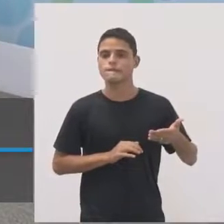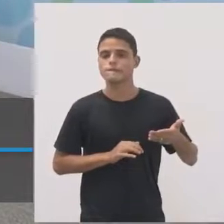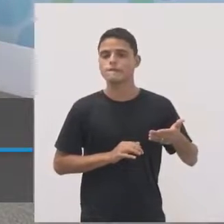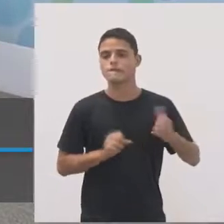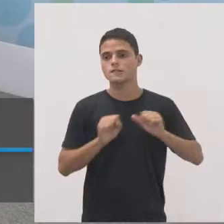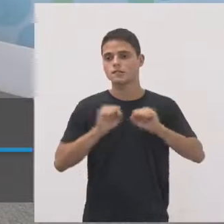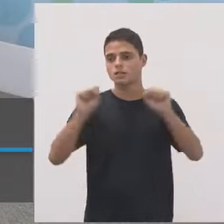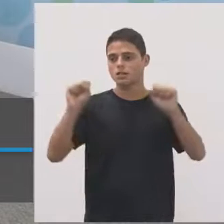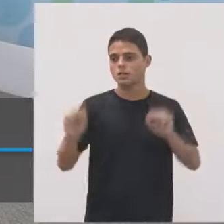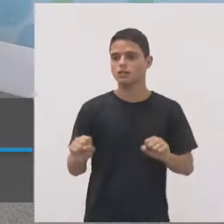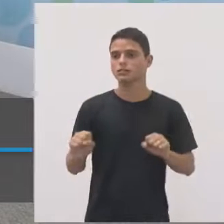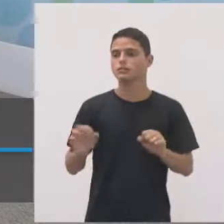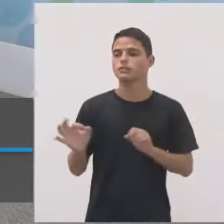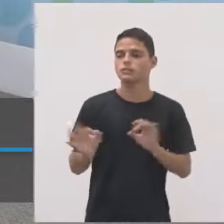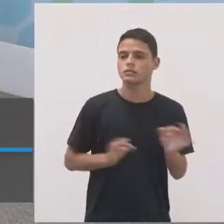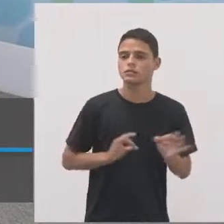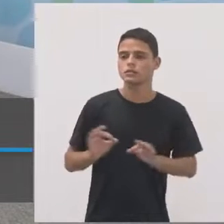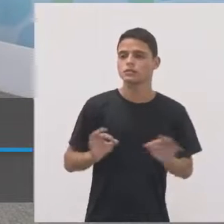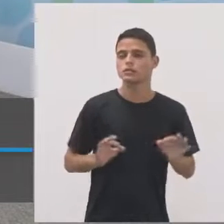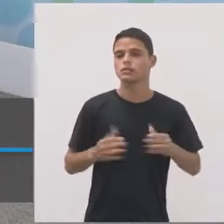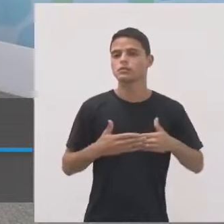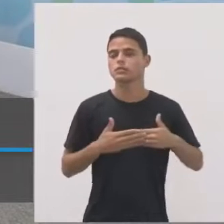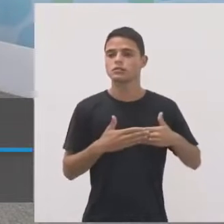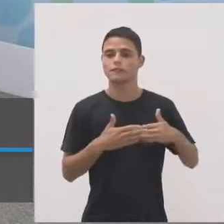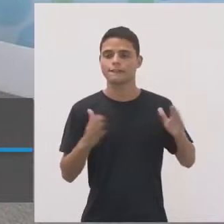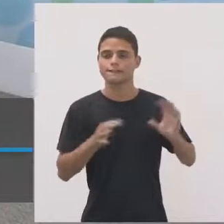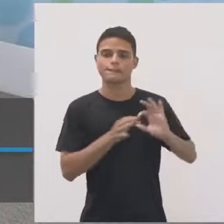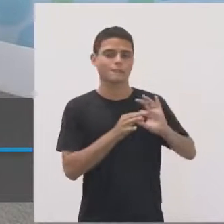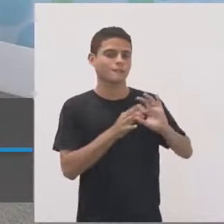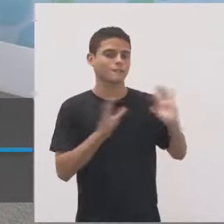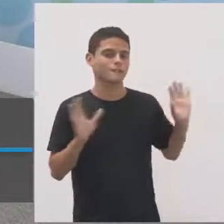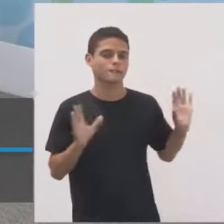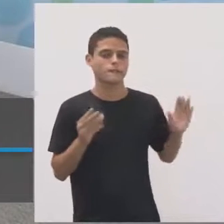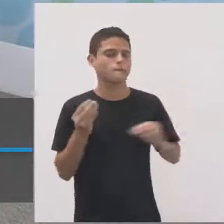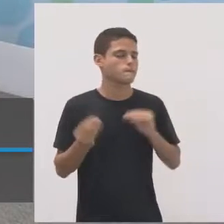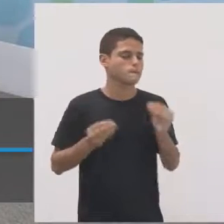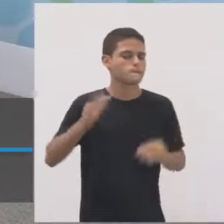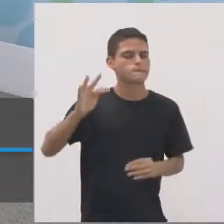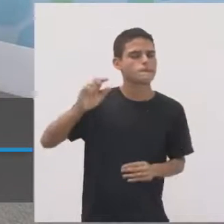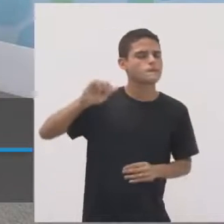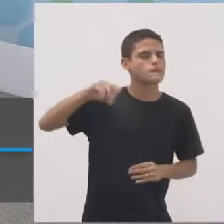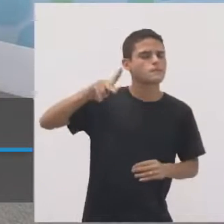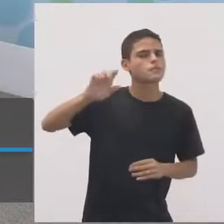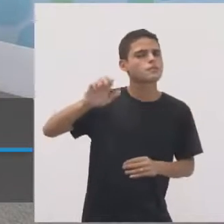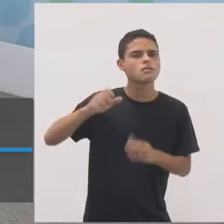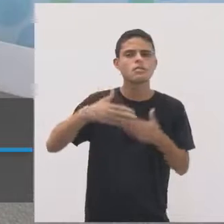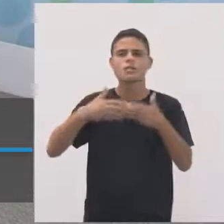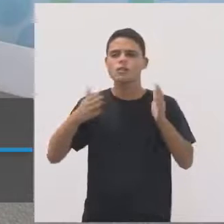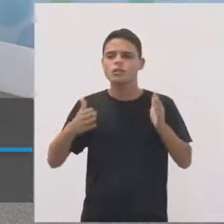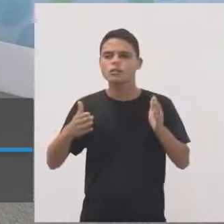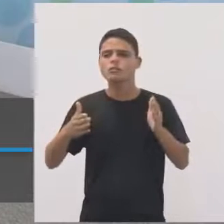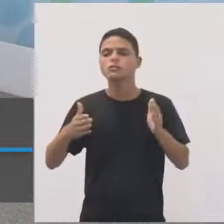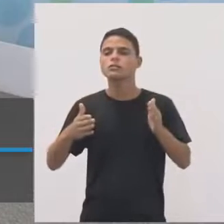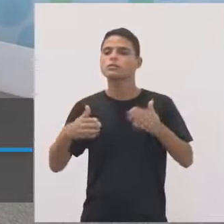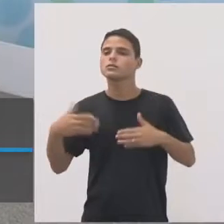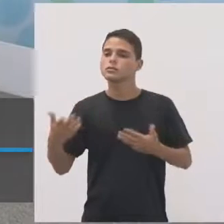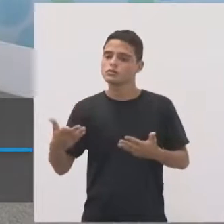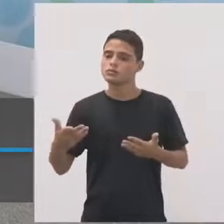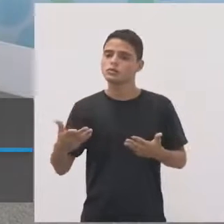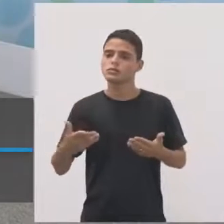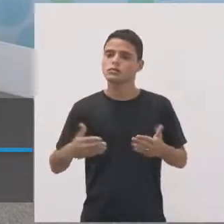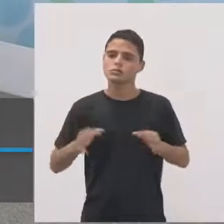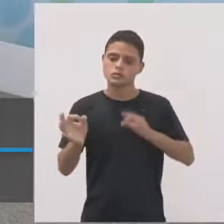sistema operacional que ele é aberto, tá? Como assim, Felipe, ele é aberto? Ele não foi